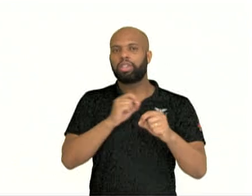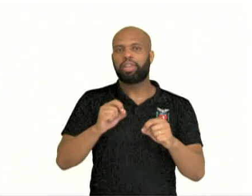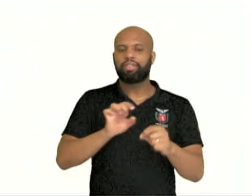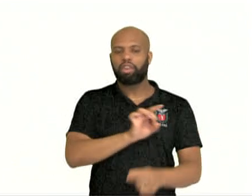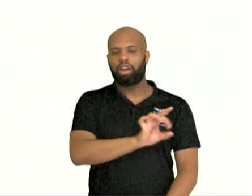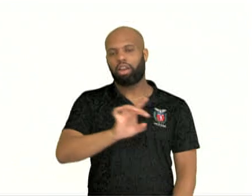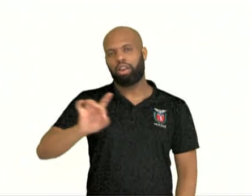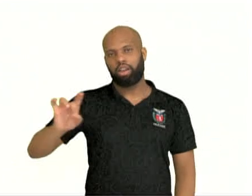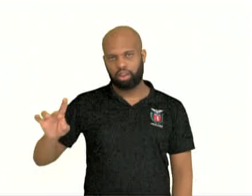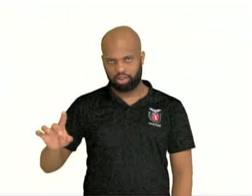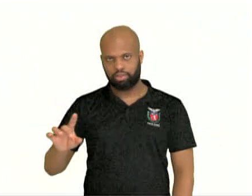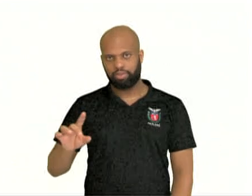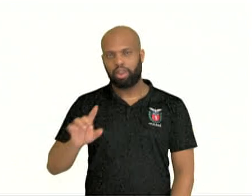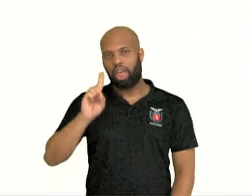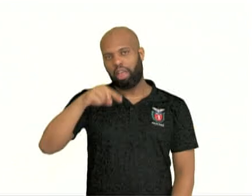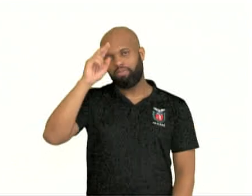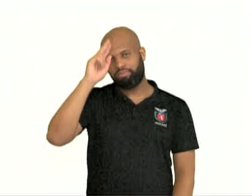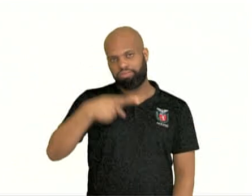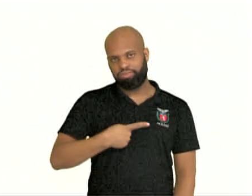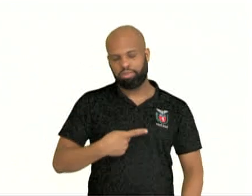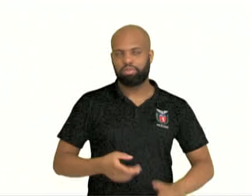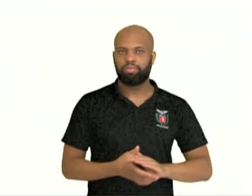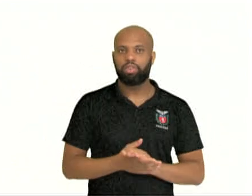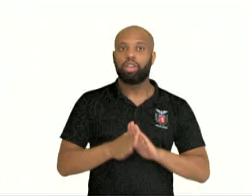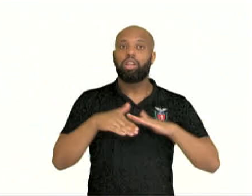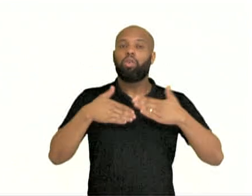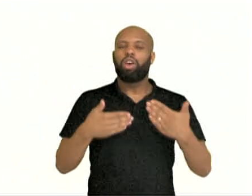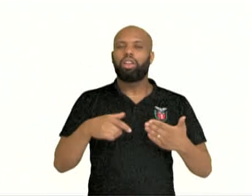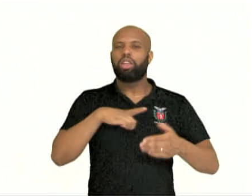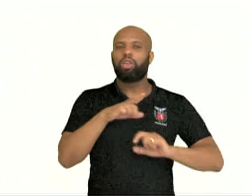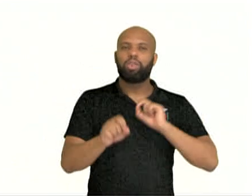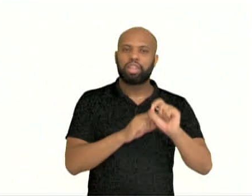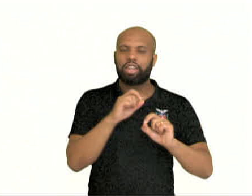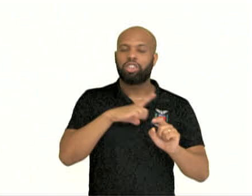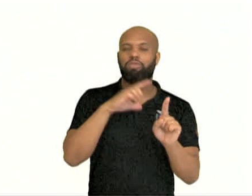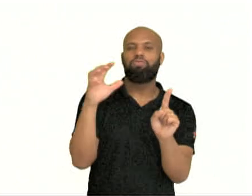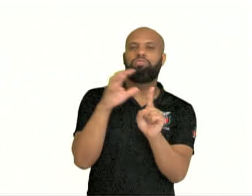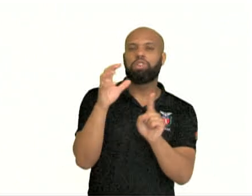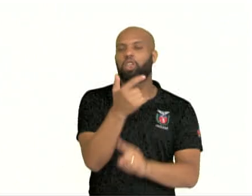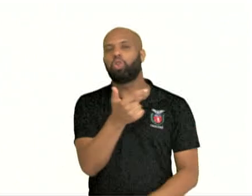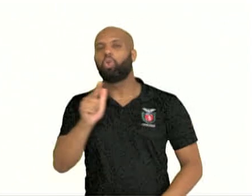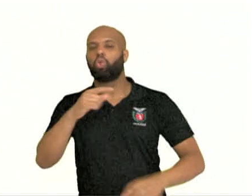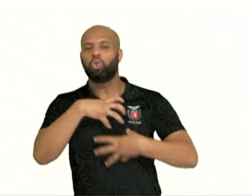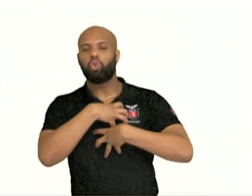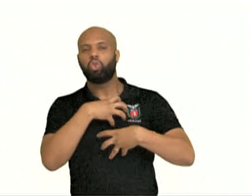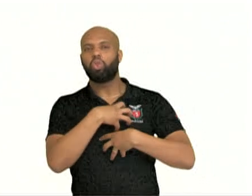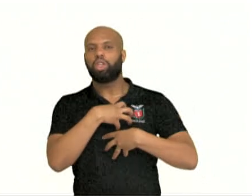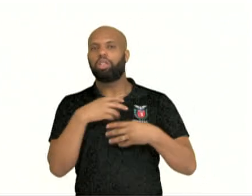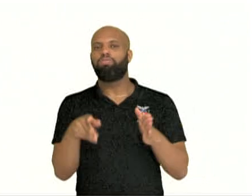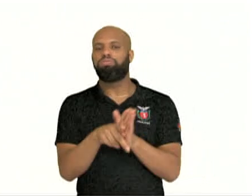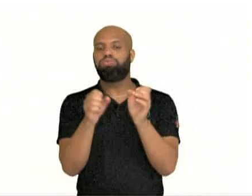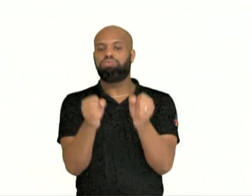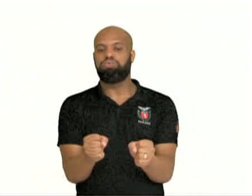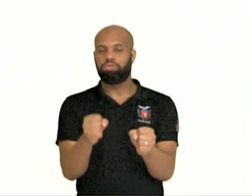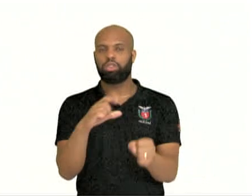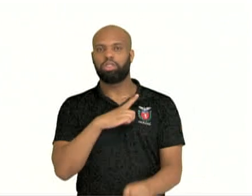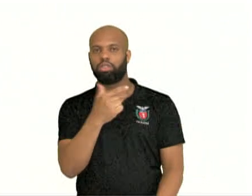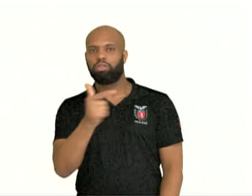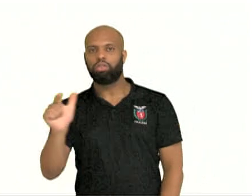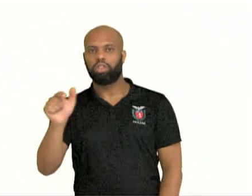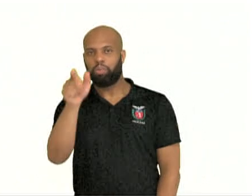individual, muito mais egoísta, digamos assim, né? Sem intervenção de outras formas de poder e outras pessoas com poder